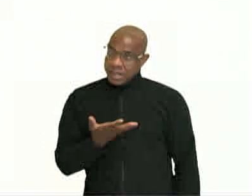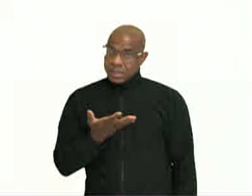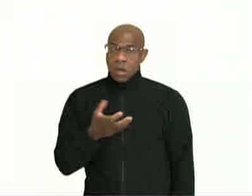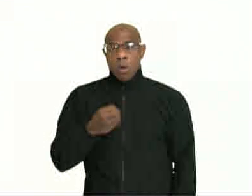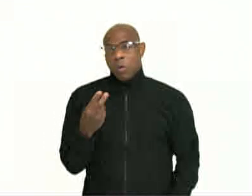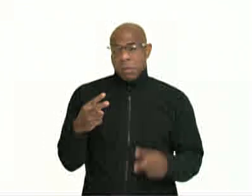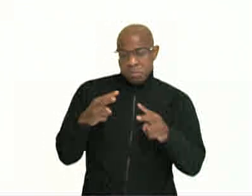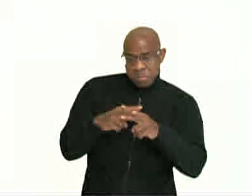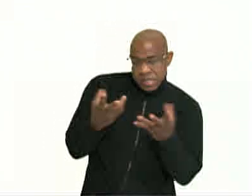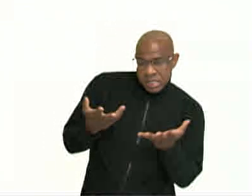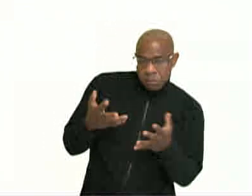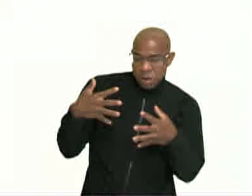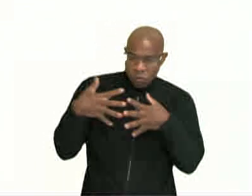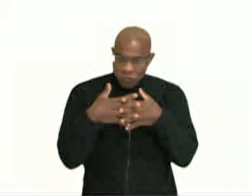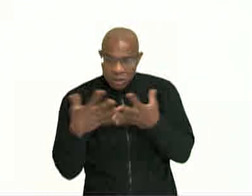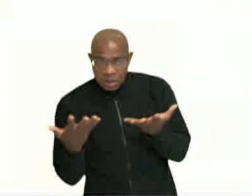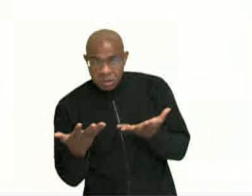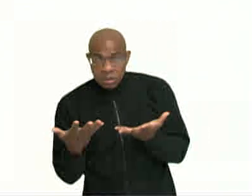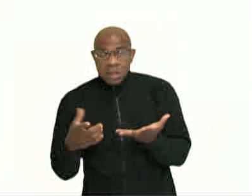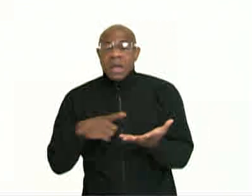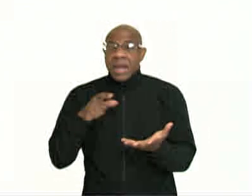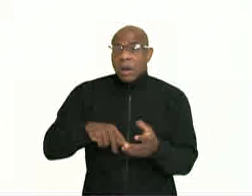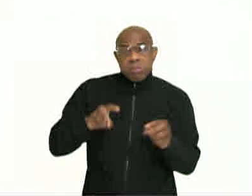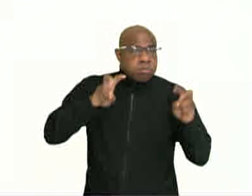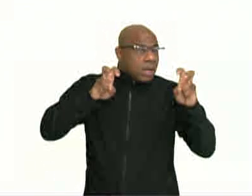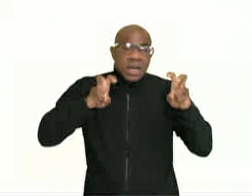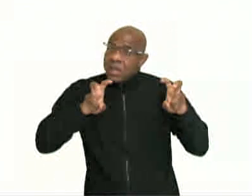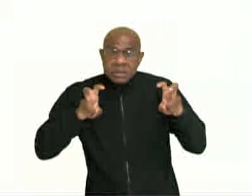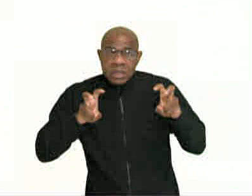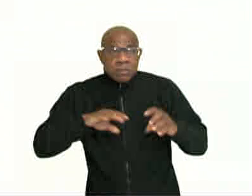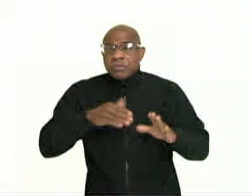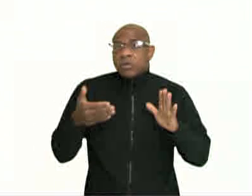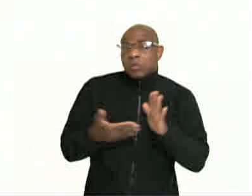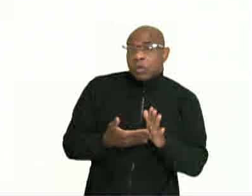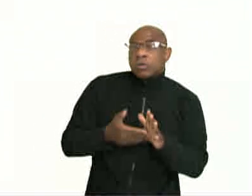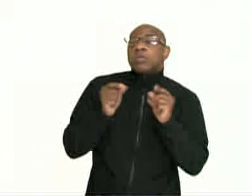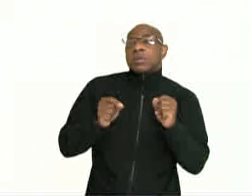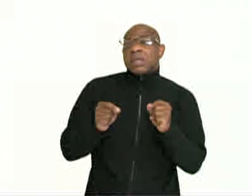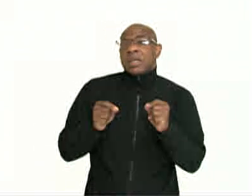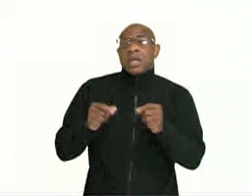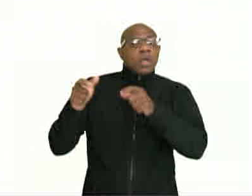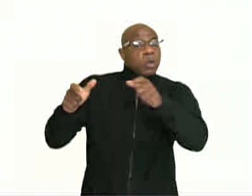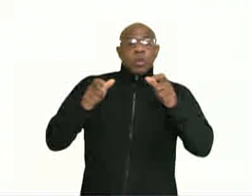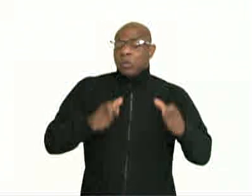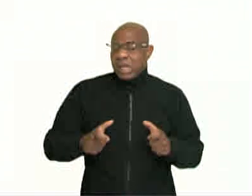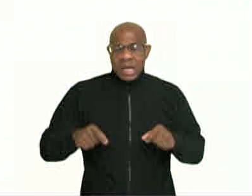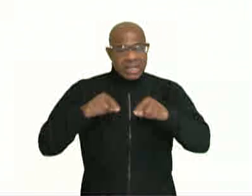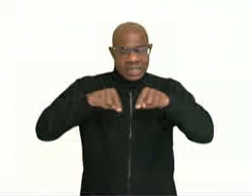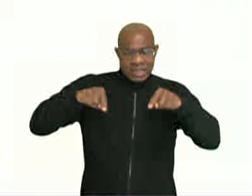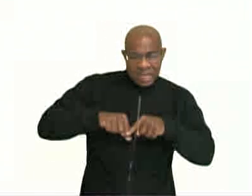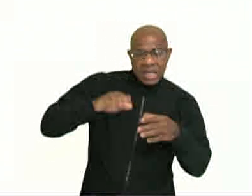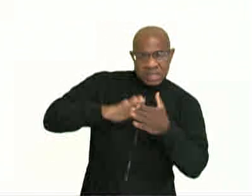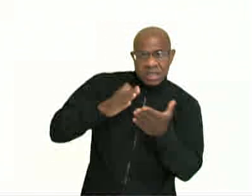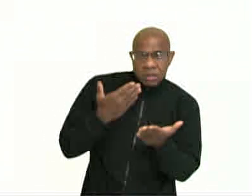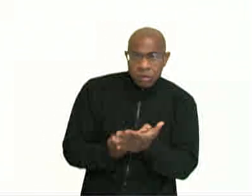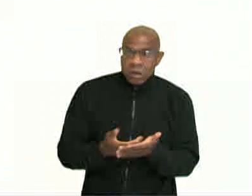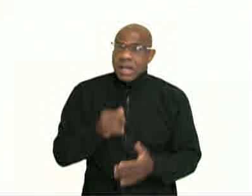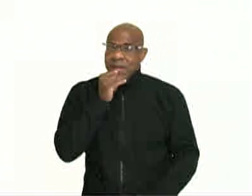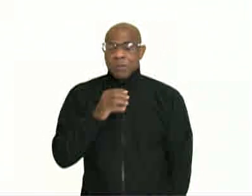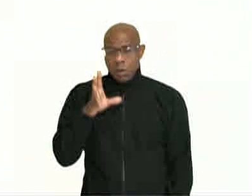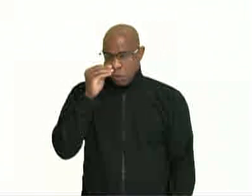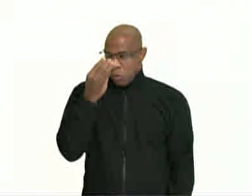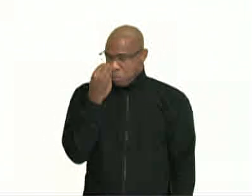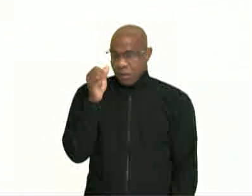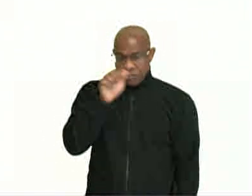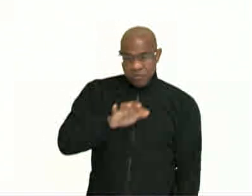vem à tona, se torna um assunto de todas as salas de aula. Uma foto retirada do contexto